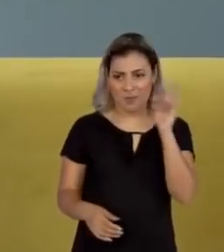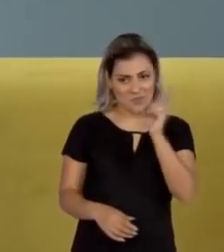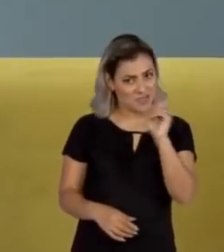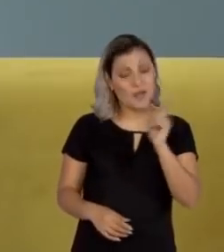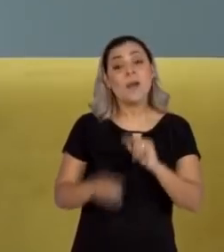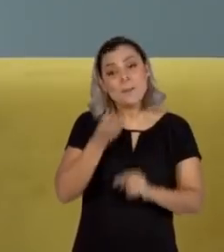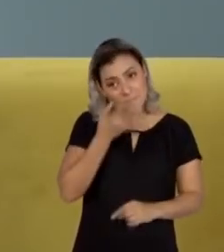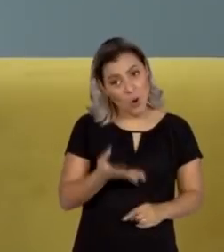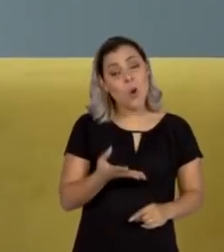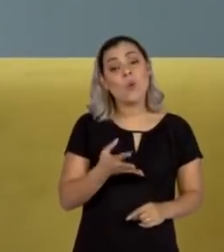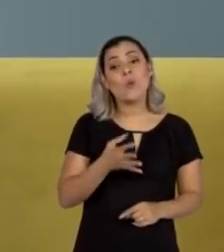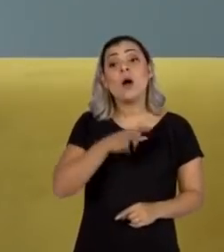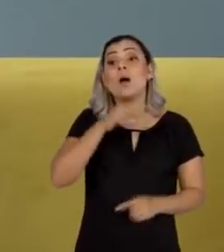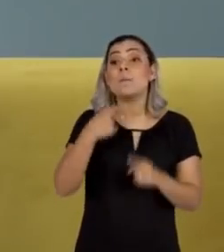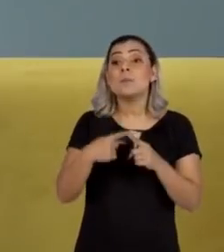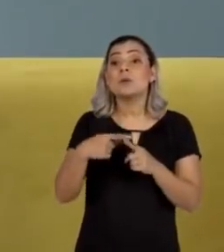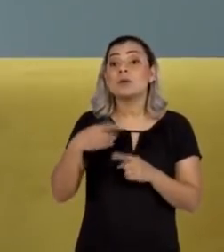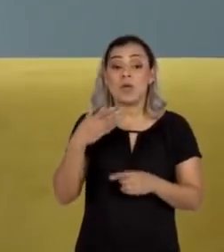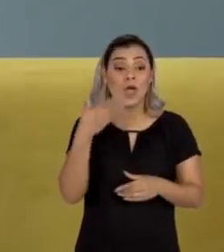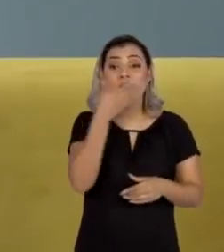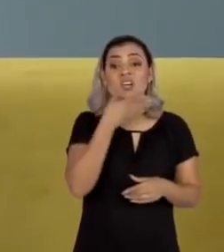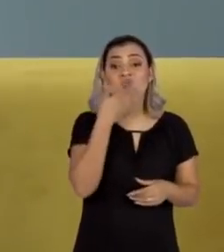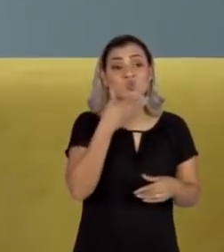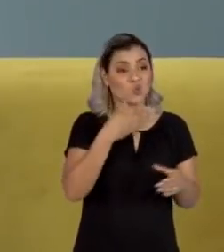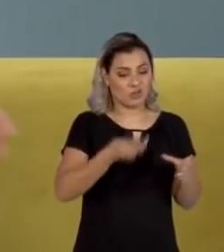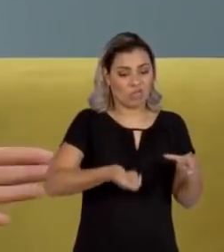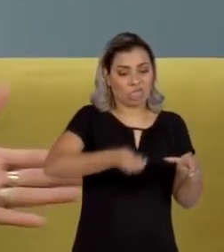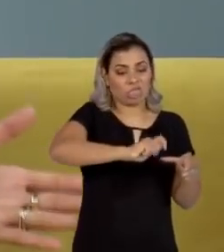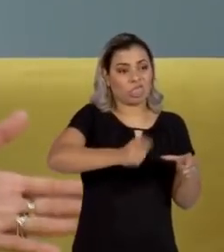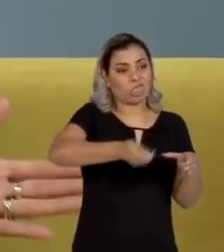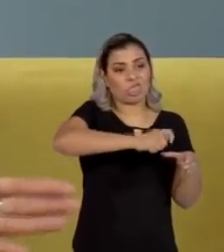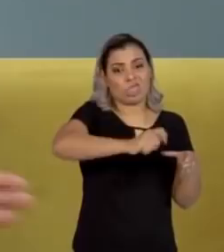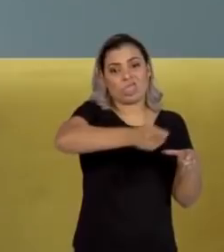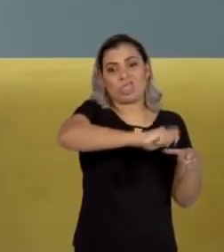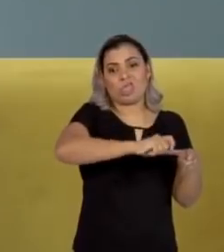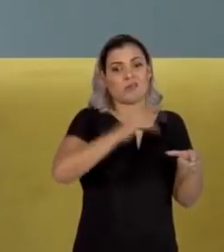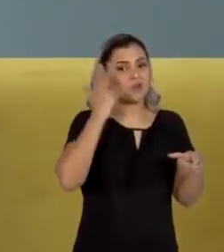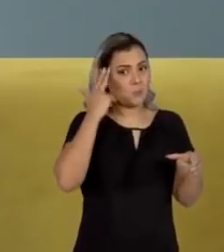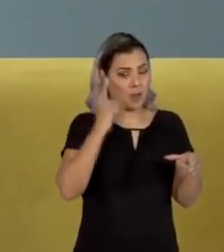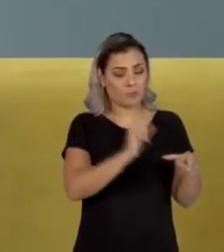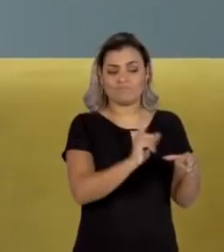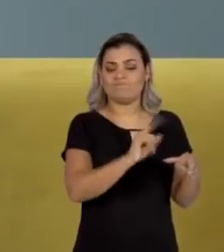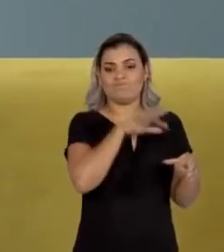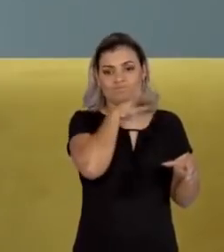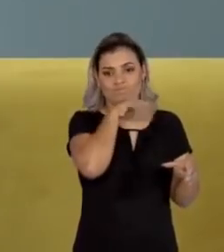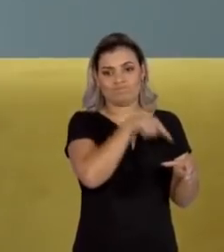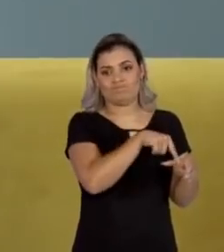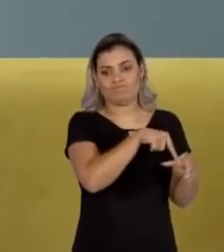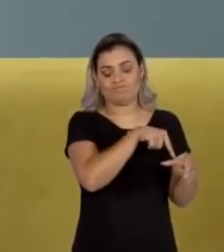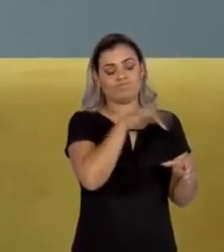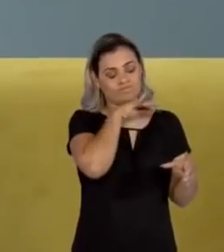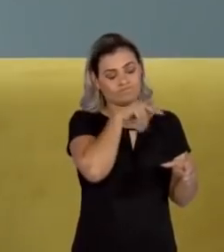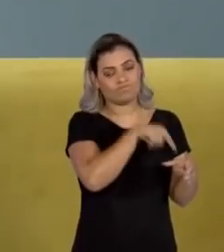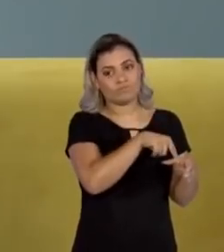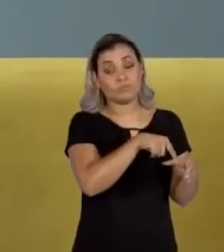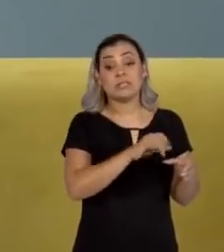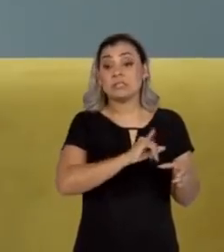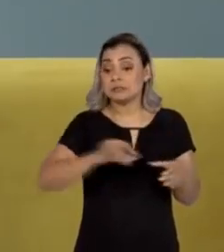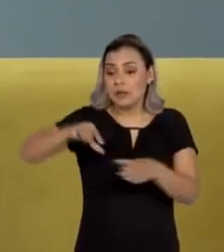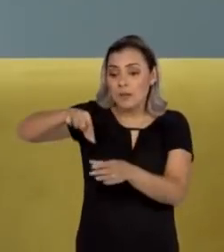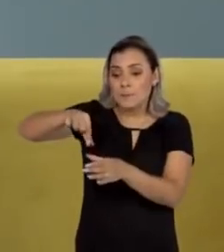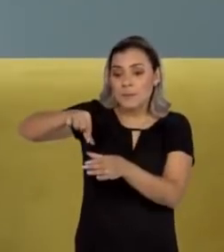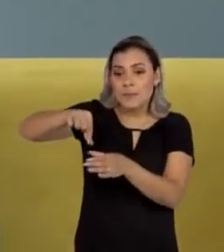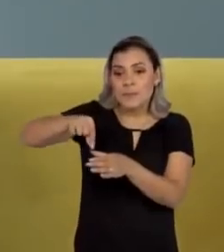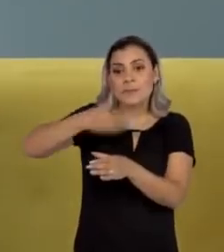calorias nós temos no açúcar branco, né? Se o diabetes está associado à obesidade, então ingerir